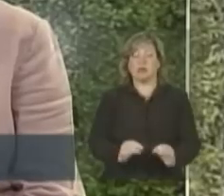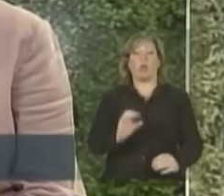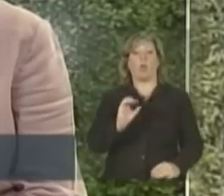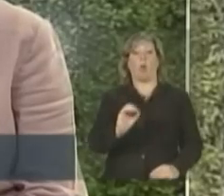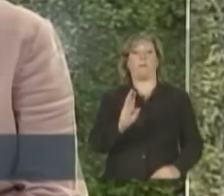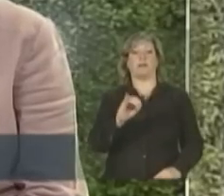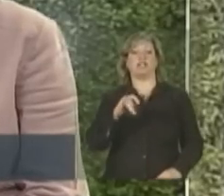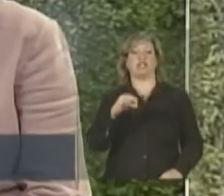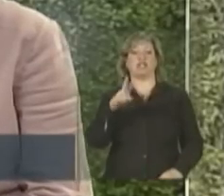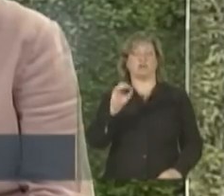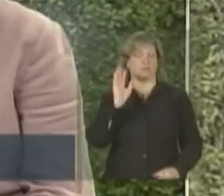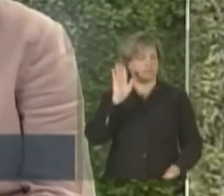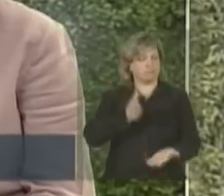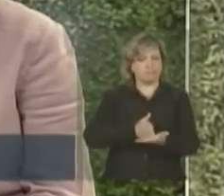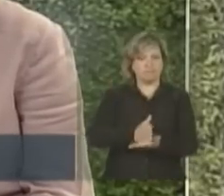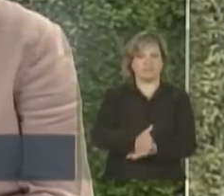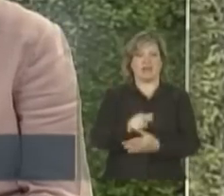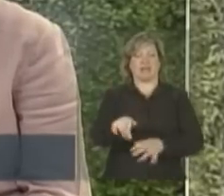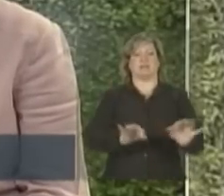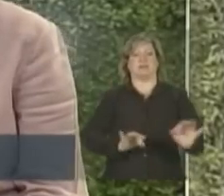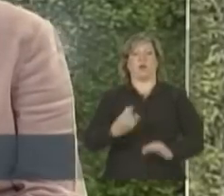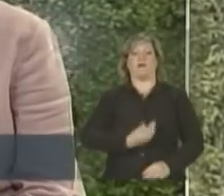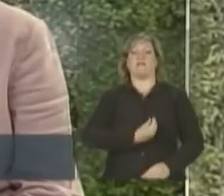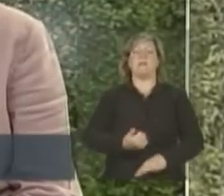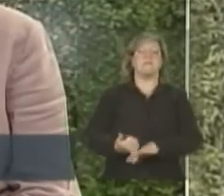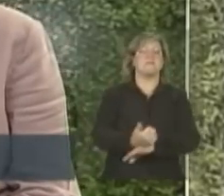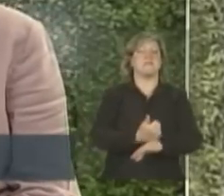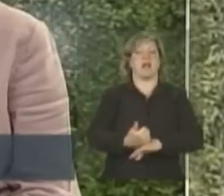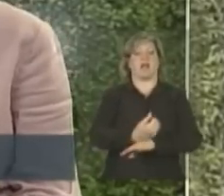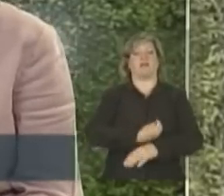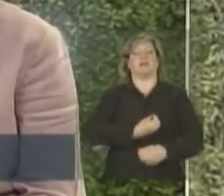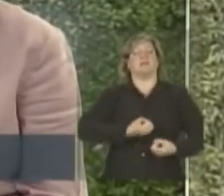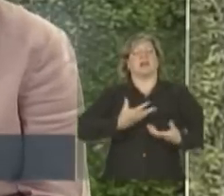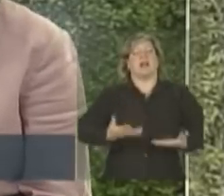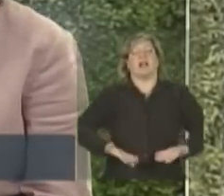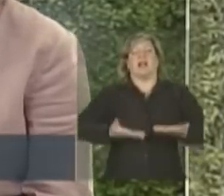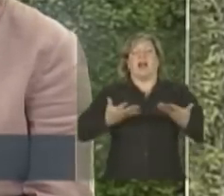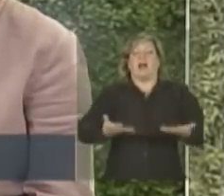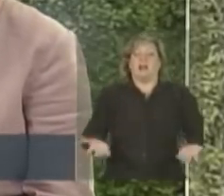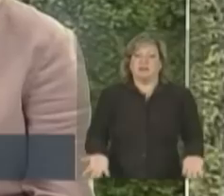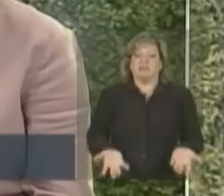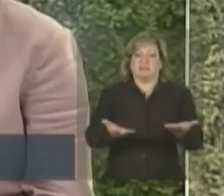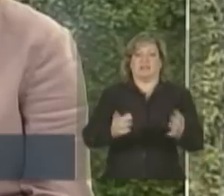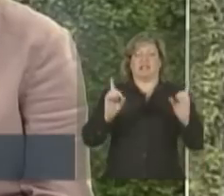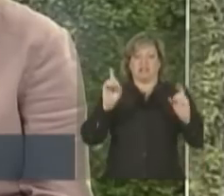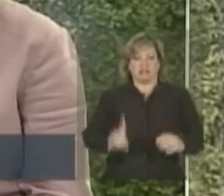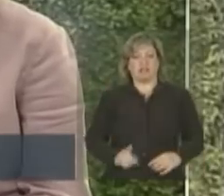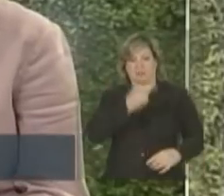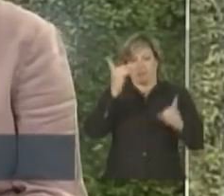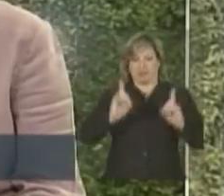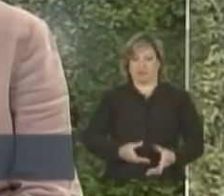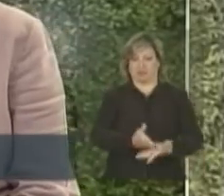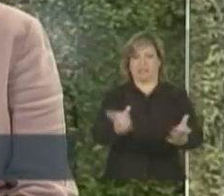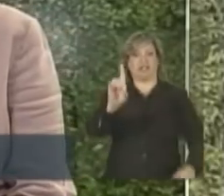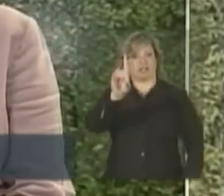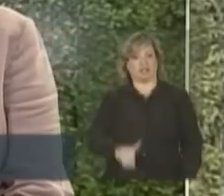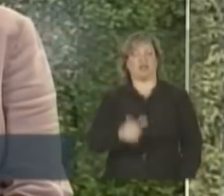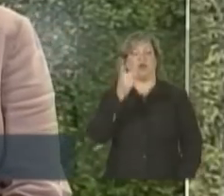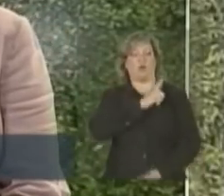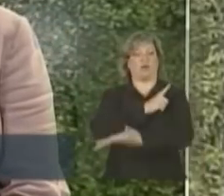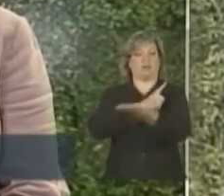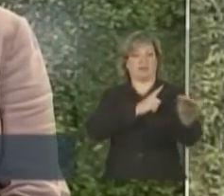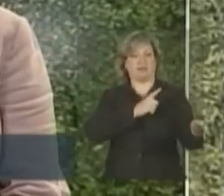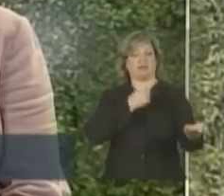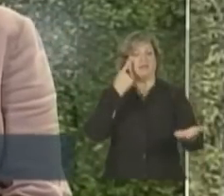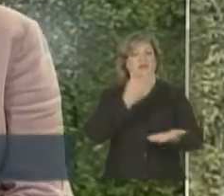este plano, uma vida melhor, com dignidade e direitos para as pessoas com deficiência, percebidos como